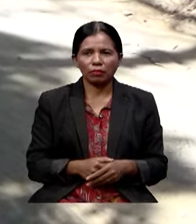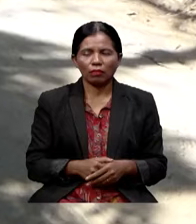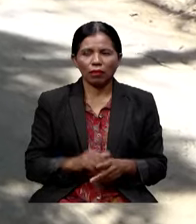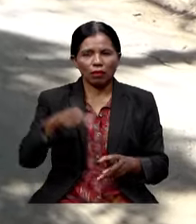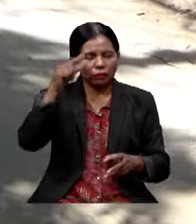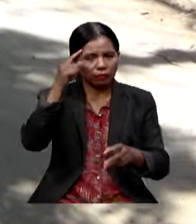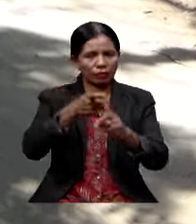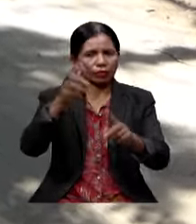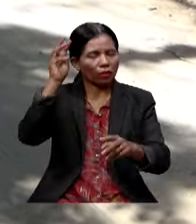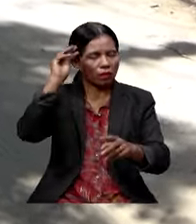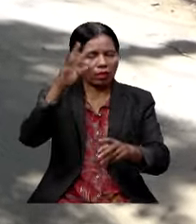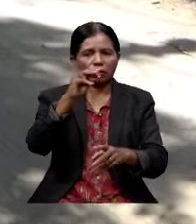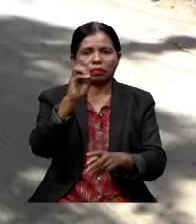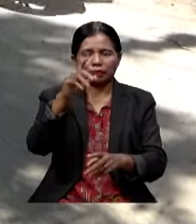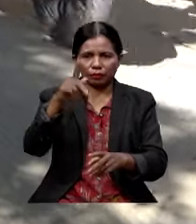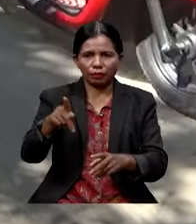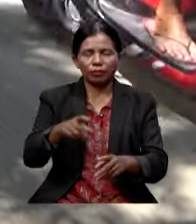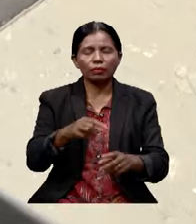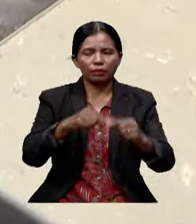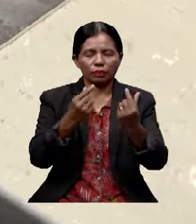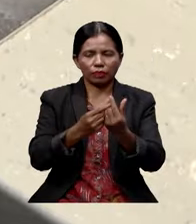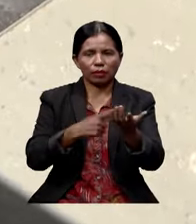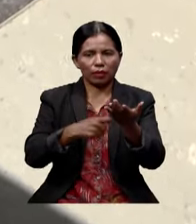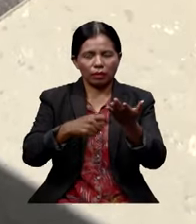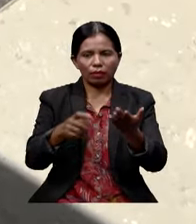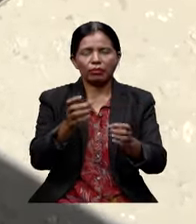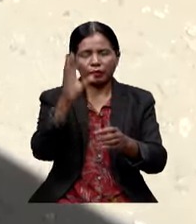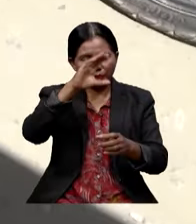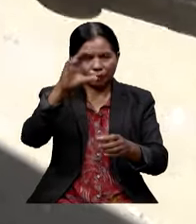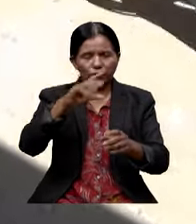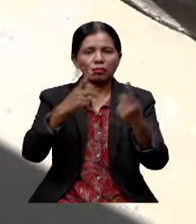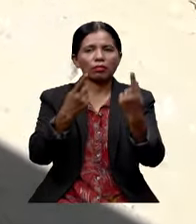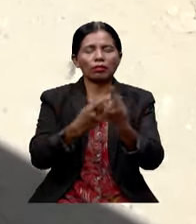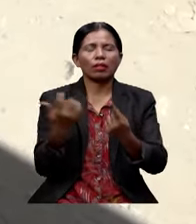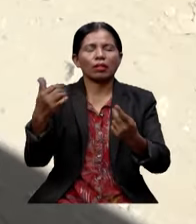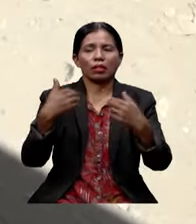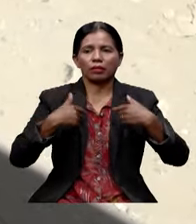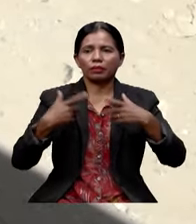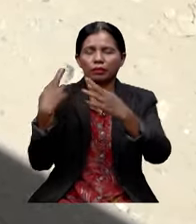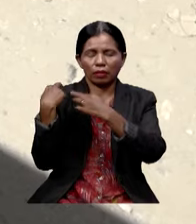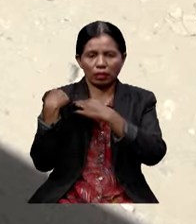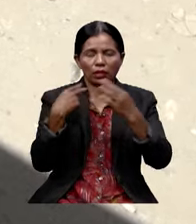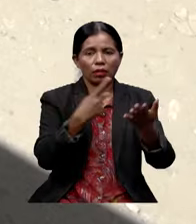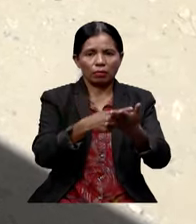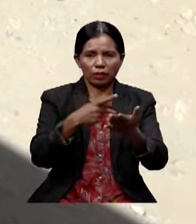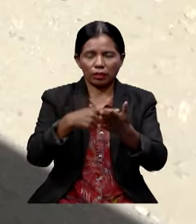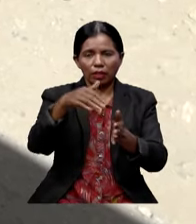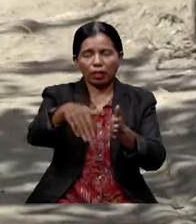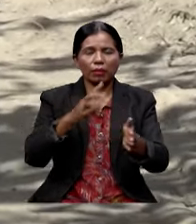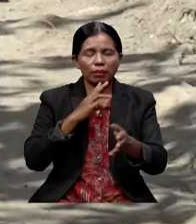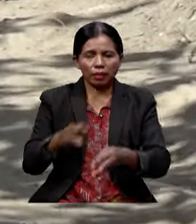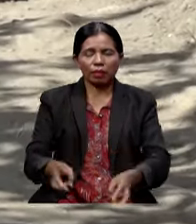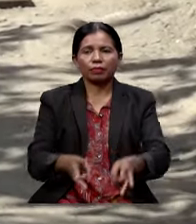Governo lhe russe Ministério de Obras Públicas e a RUCA equipa técnica Balun, a Tupucatuir Companhia, nebe responsabiliza para o projeto QB Dalan